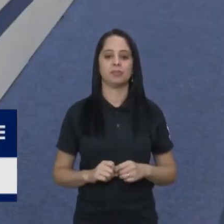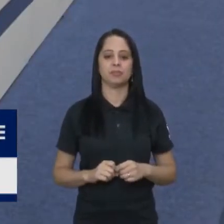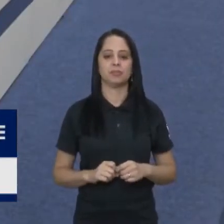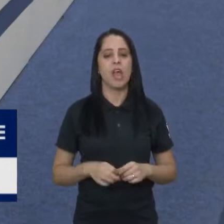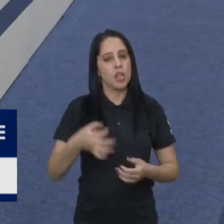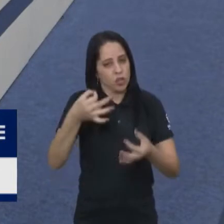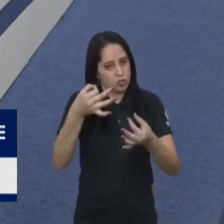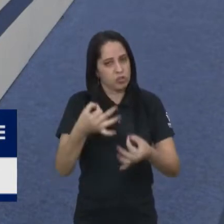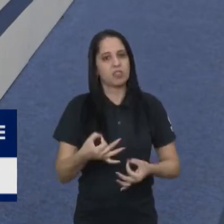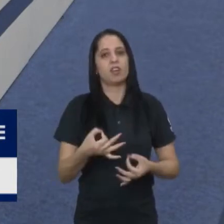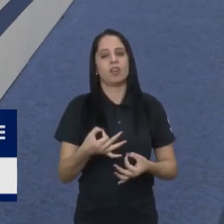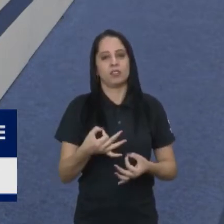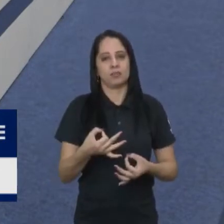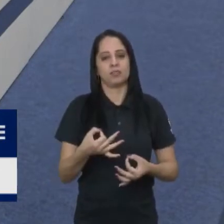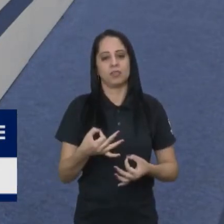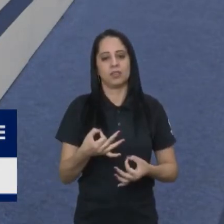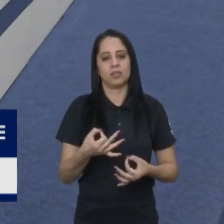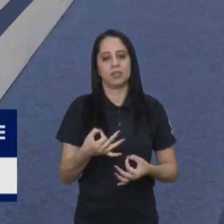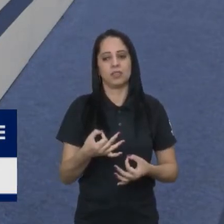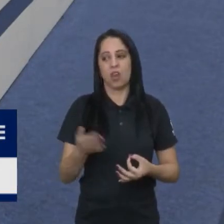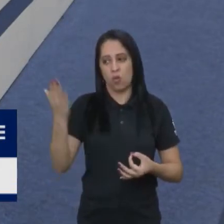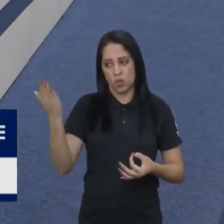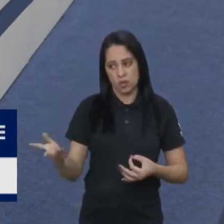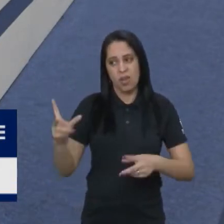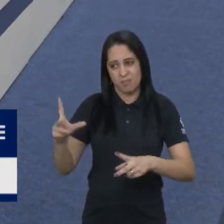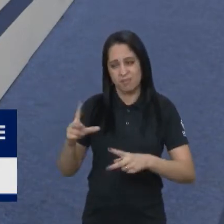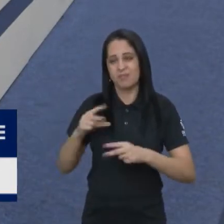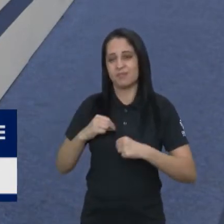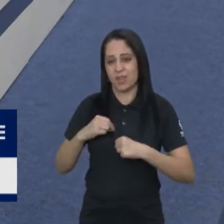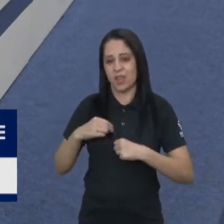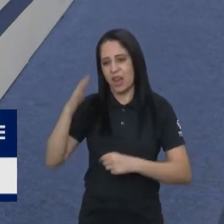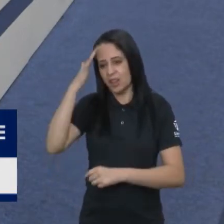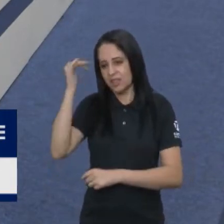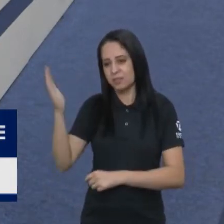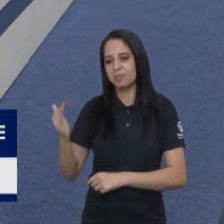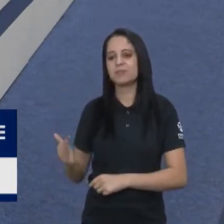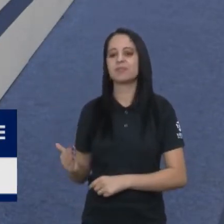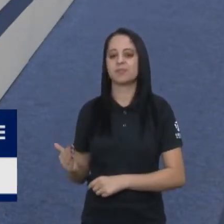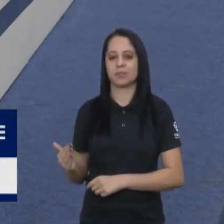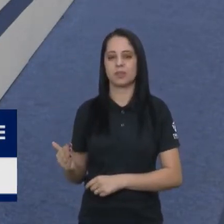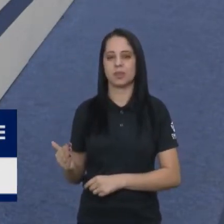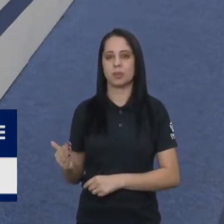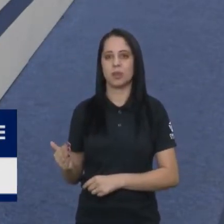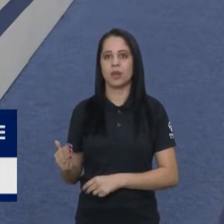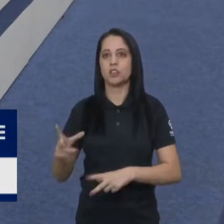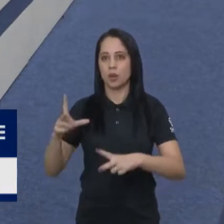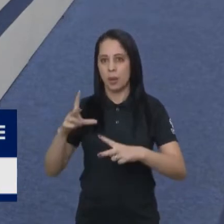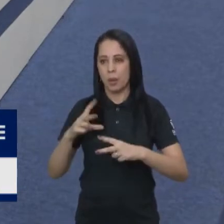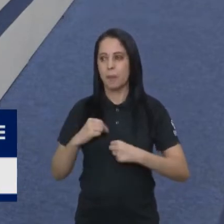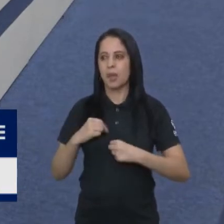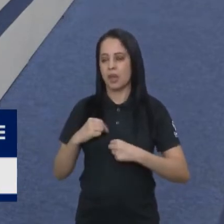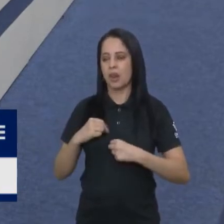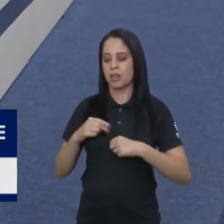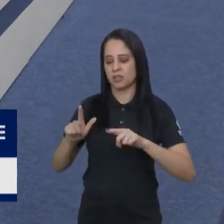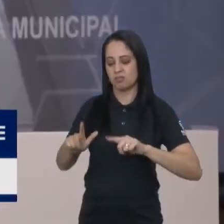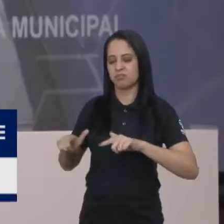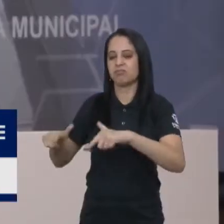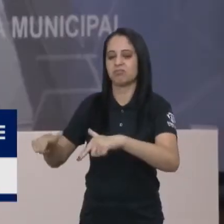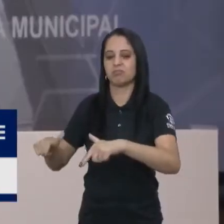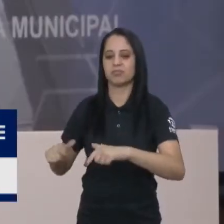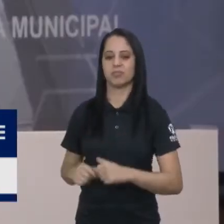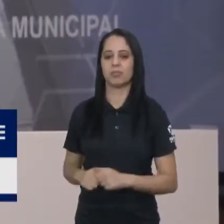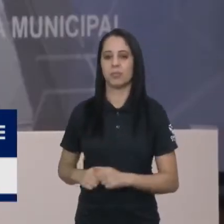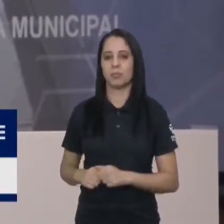nenhuma, você merece essa homenagem e merece esse reconhecimento.